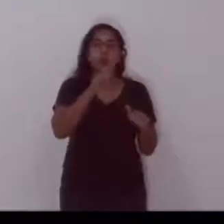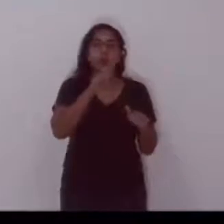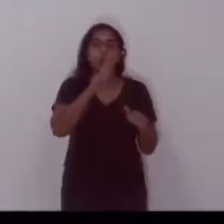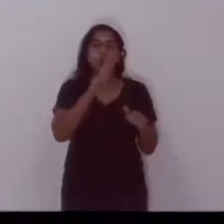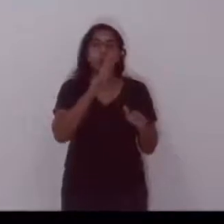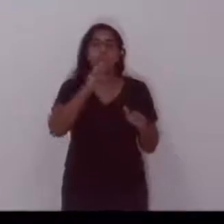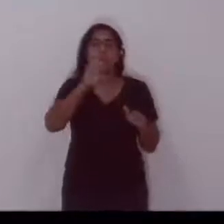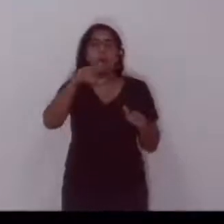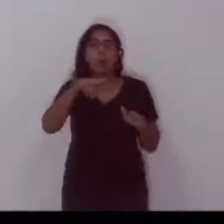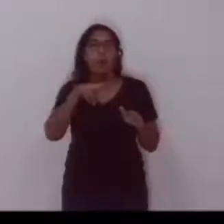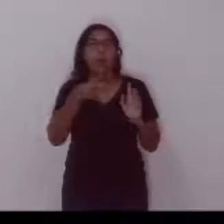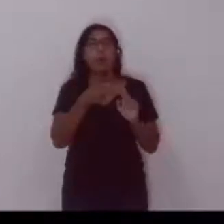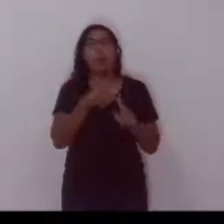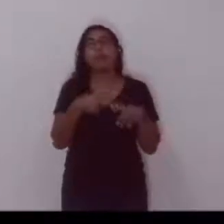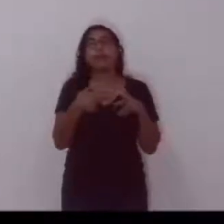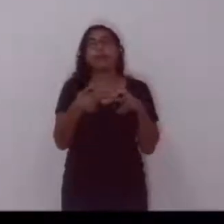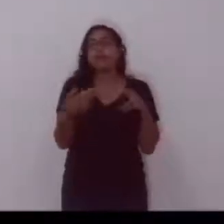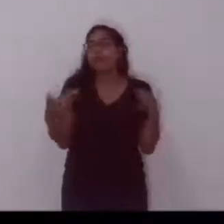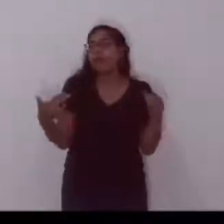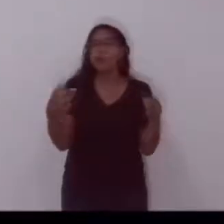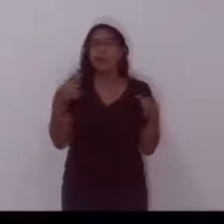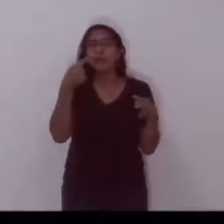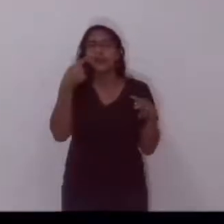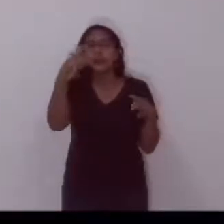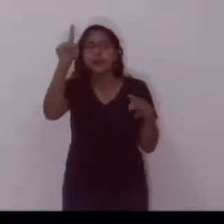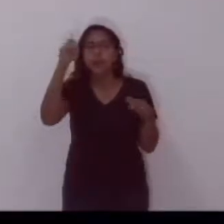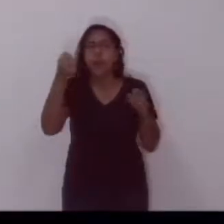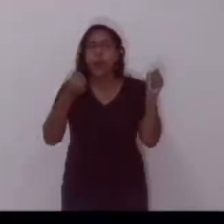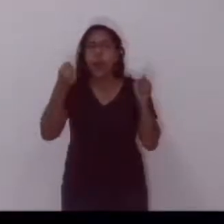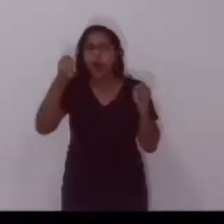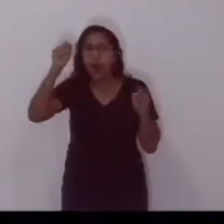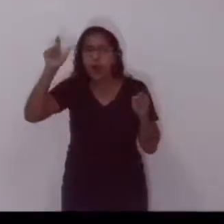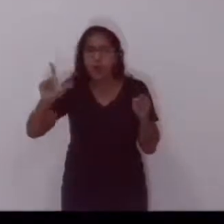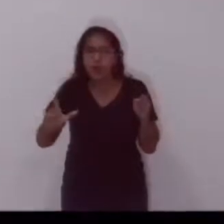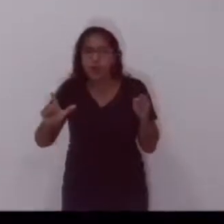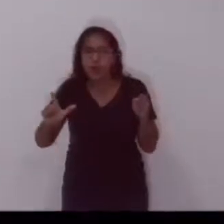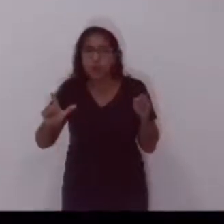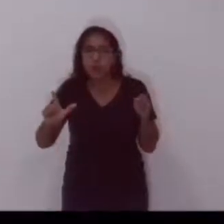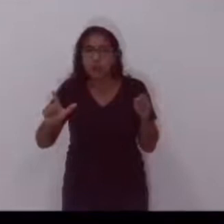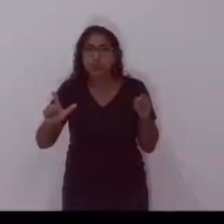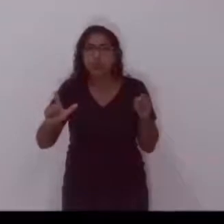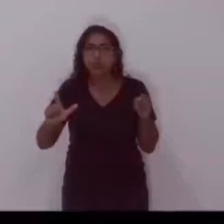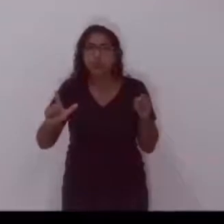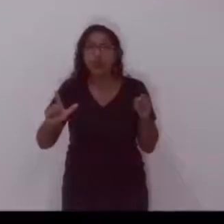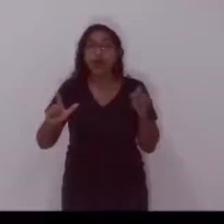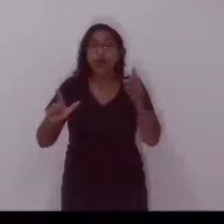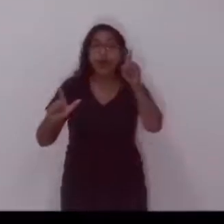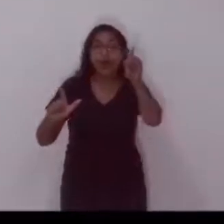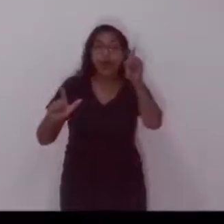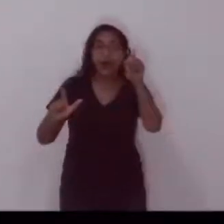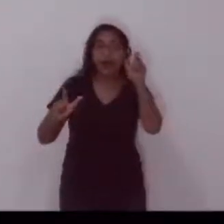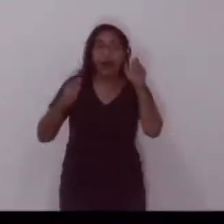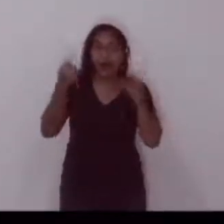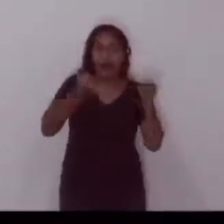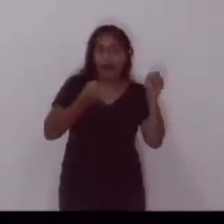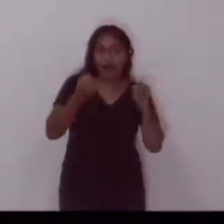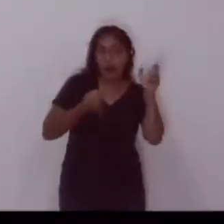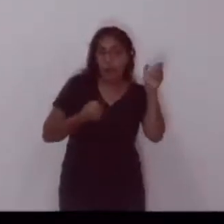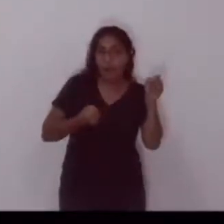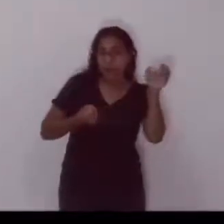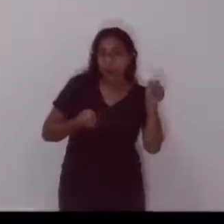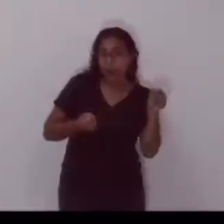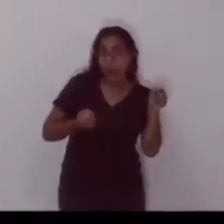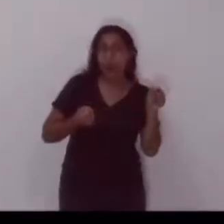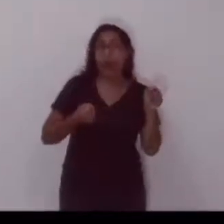pode visualizar que o carro azul ali, o Escort, ele está na contramão porque ele bateu no carro branco que está do lado.